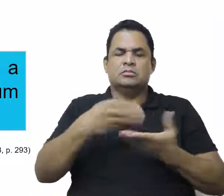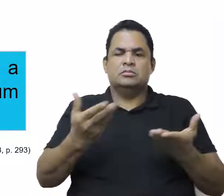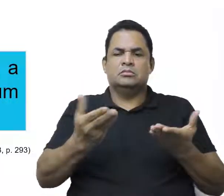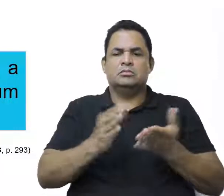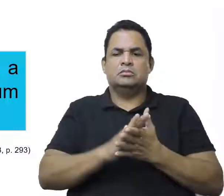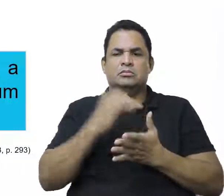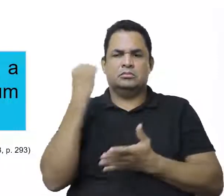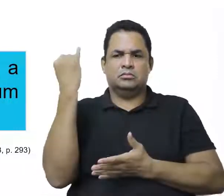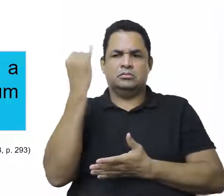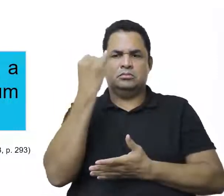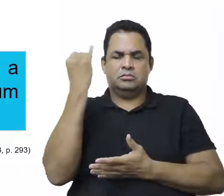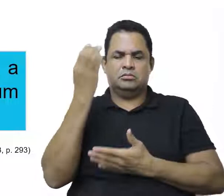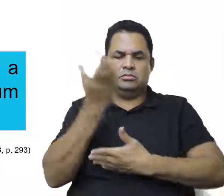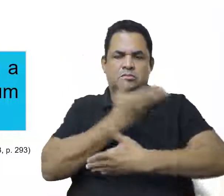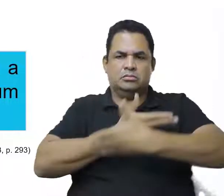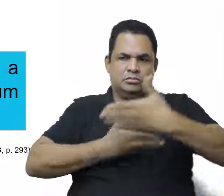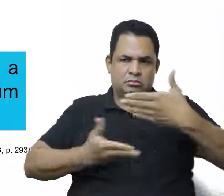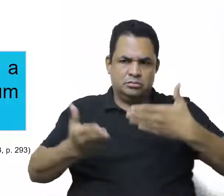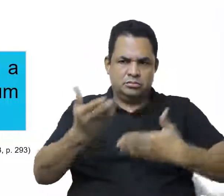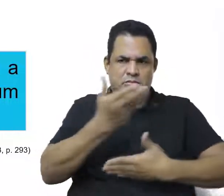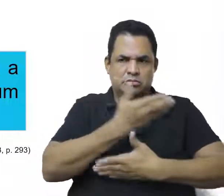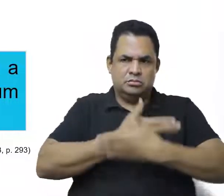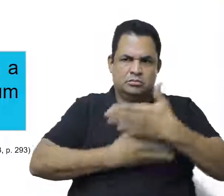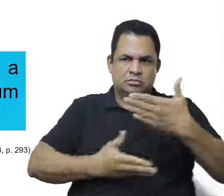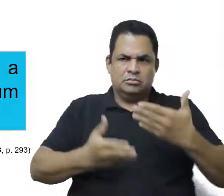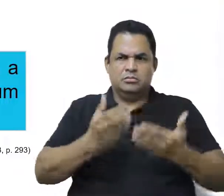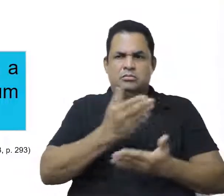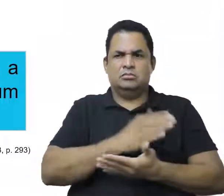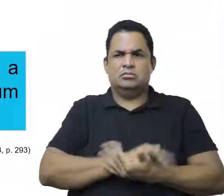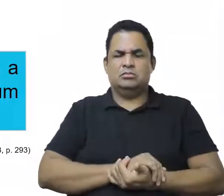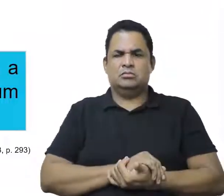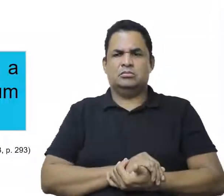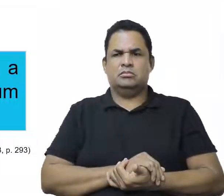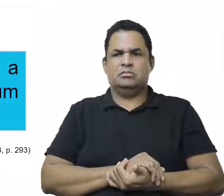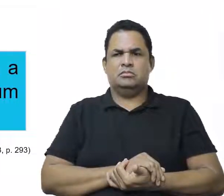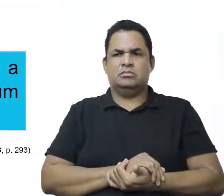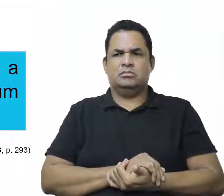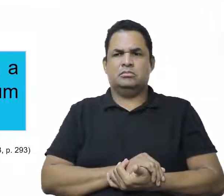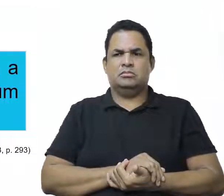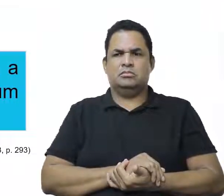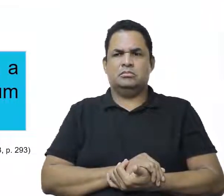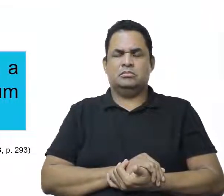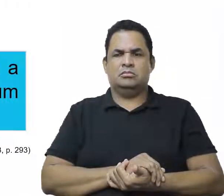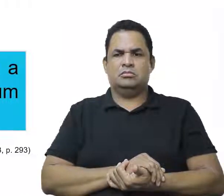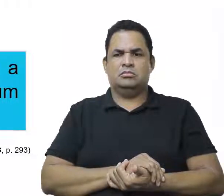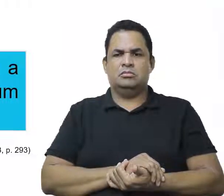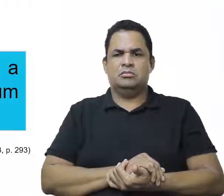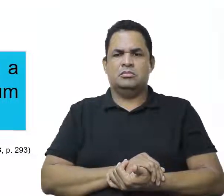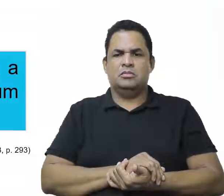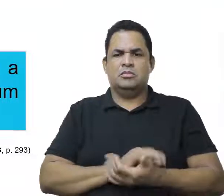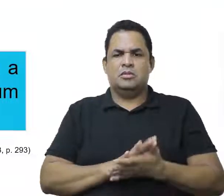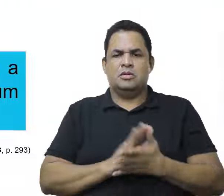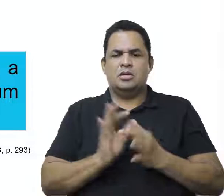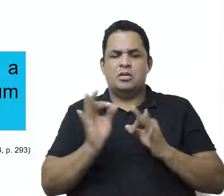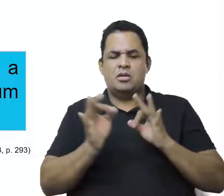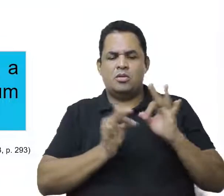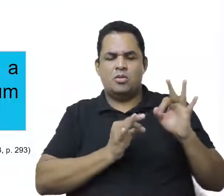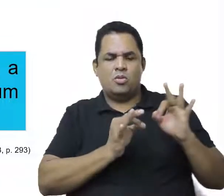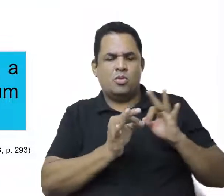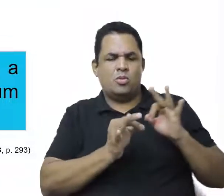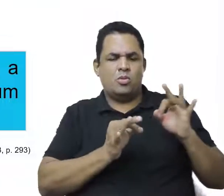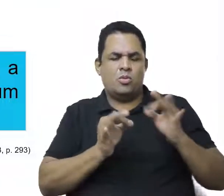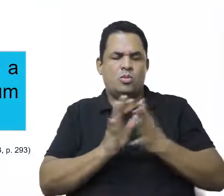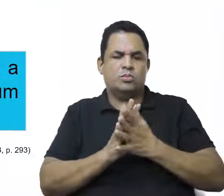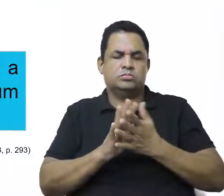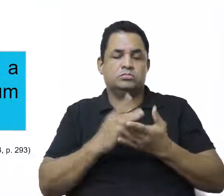muito importantes para a integração regional, tá? E eles ditam muita coisa, eles moldam aí muita